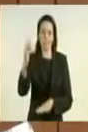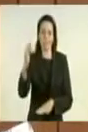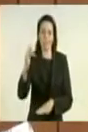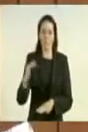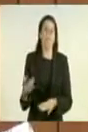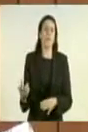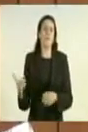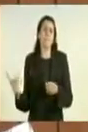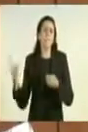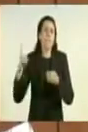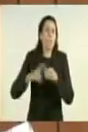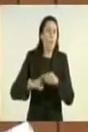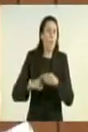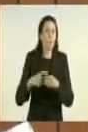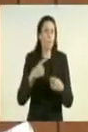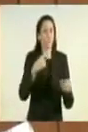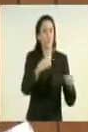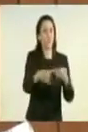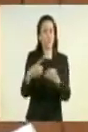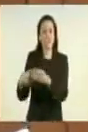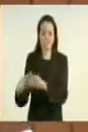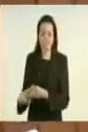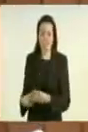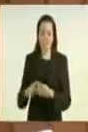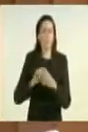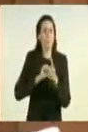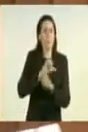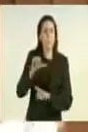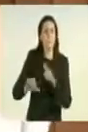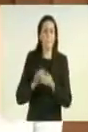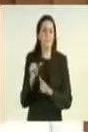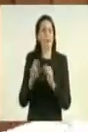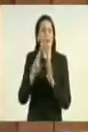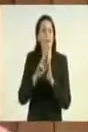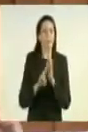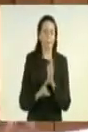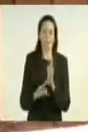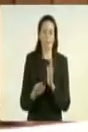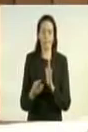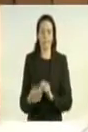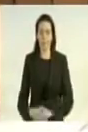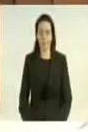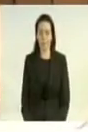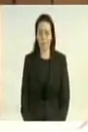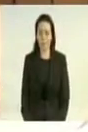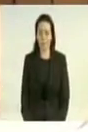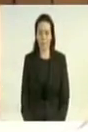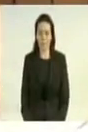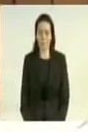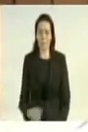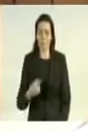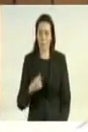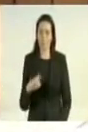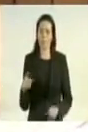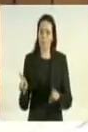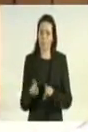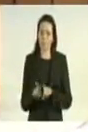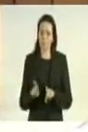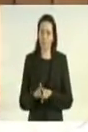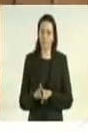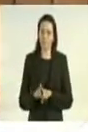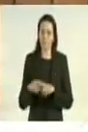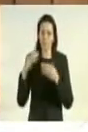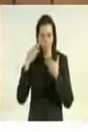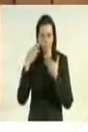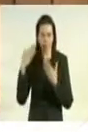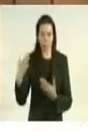mudando paradigmas de modelos que estavam estabelecidos. Eu quero cumprimentar o